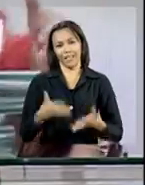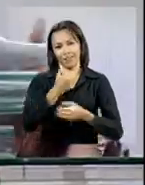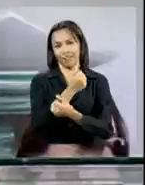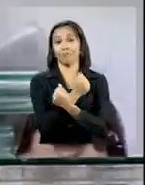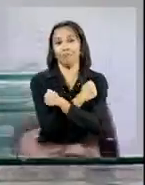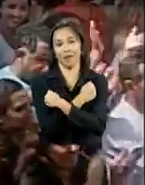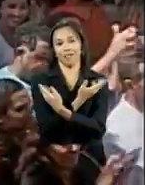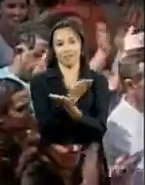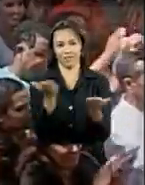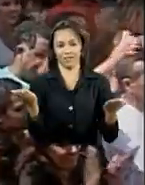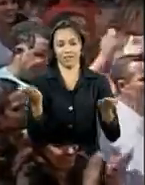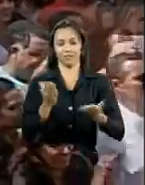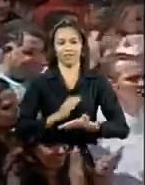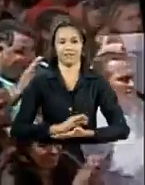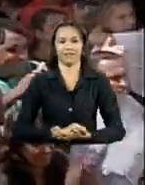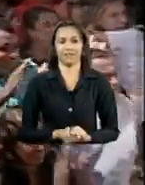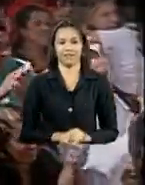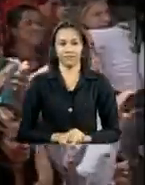para